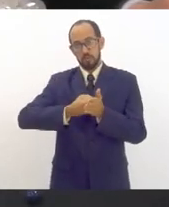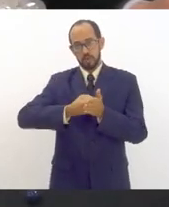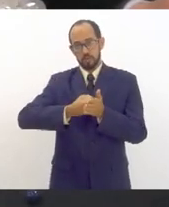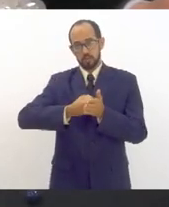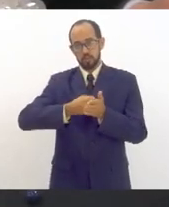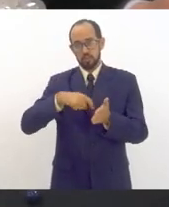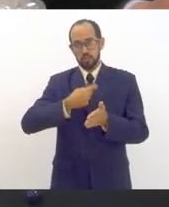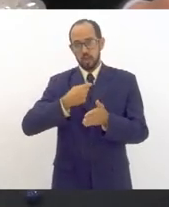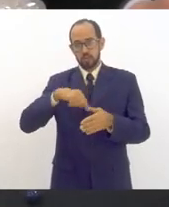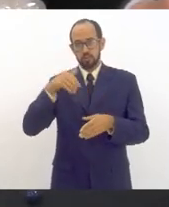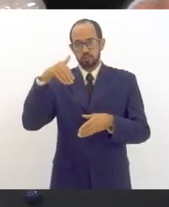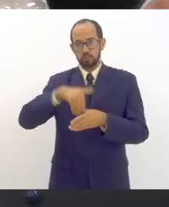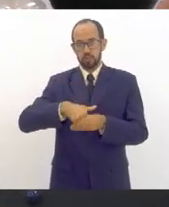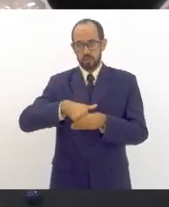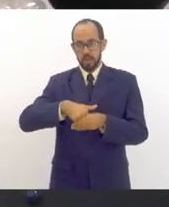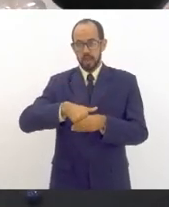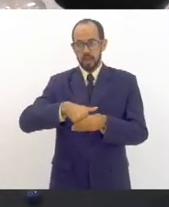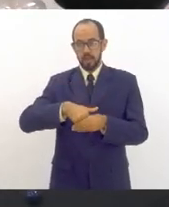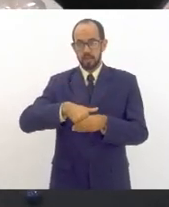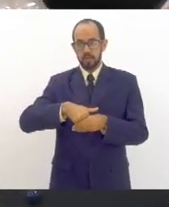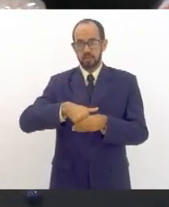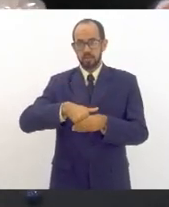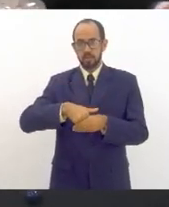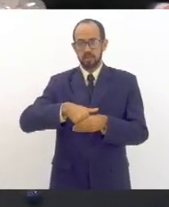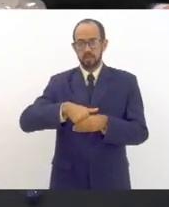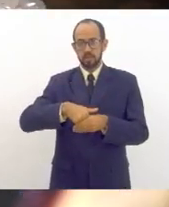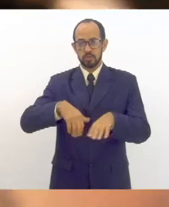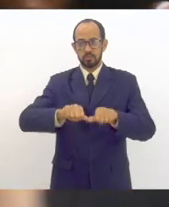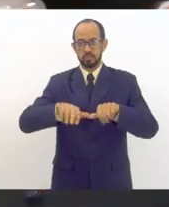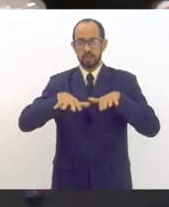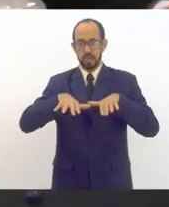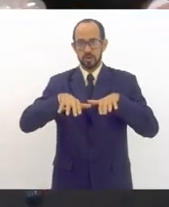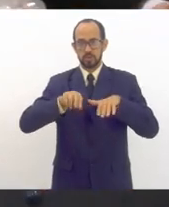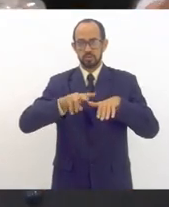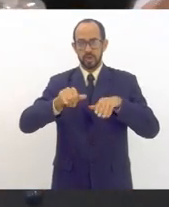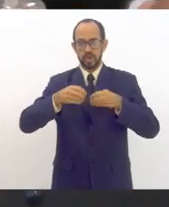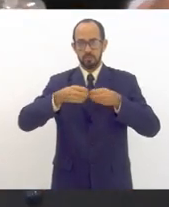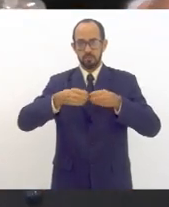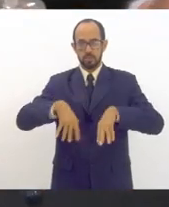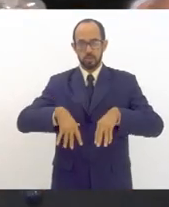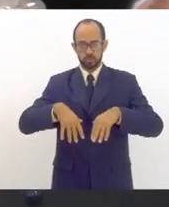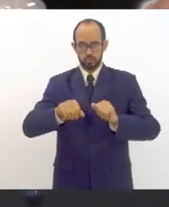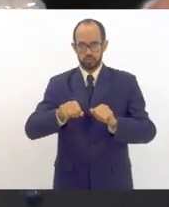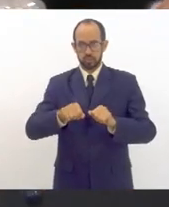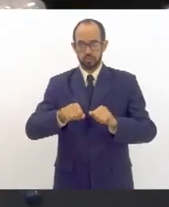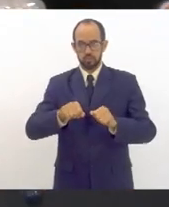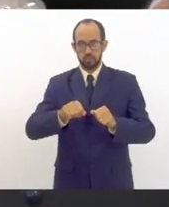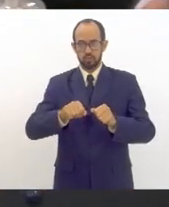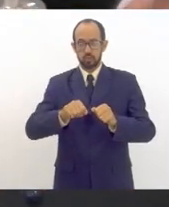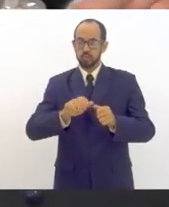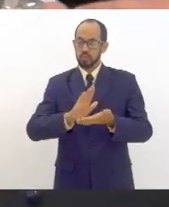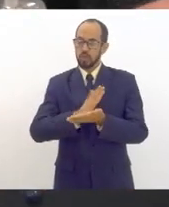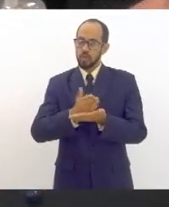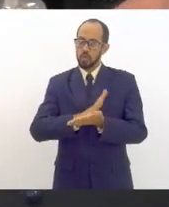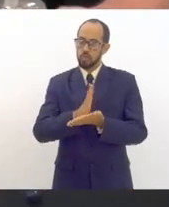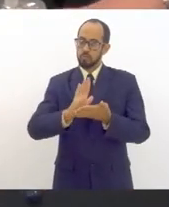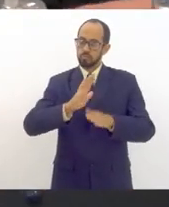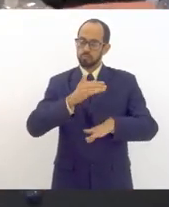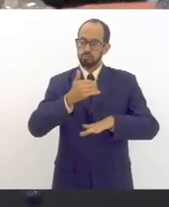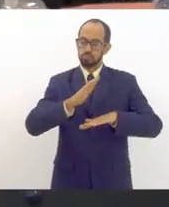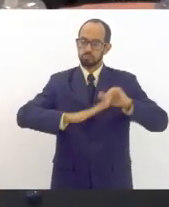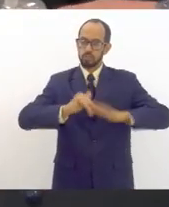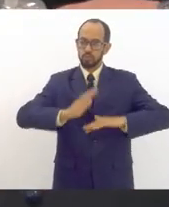botar no plenário e que a gente for enfrentá-los, a gente vai acabar prejudicando uma categoria ou outra, ou